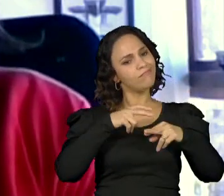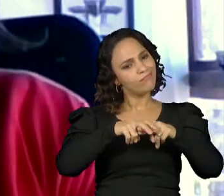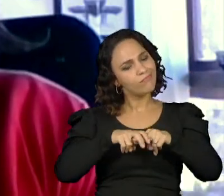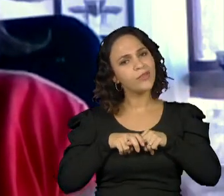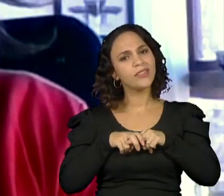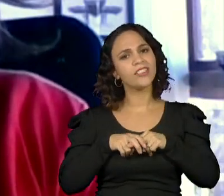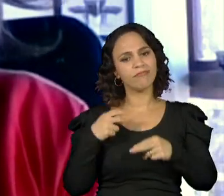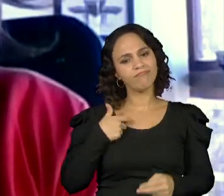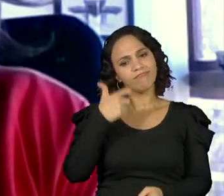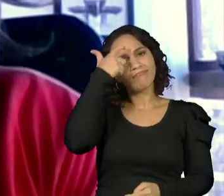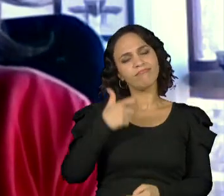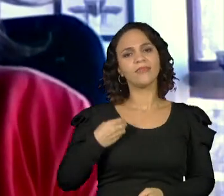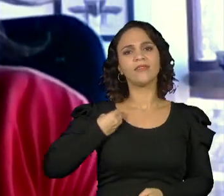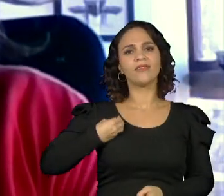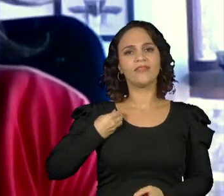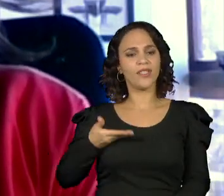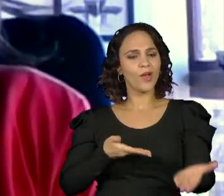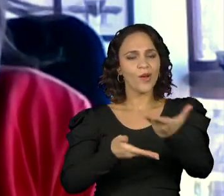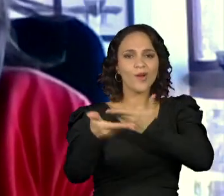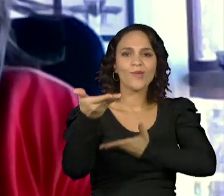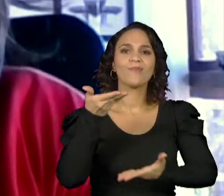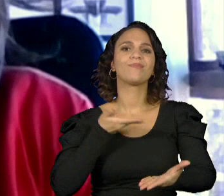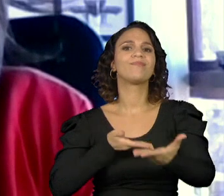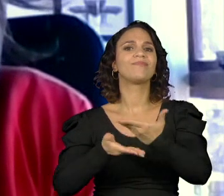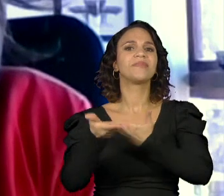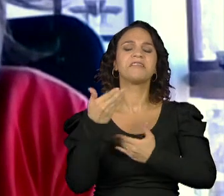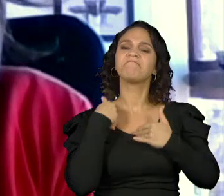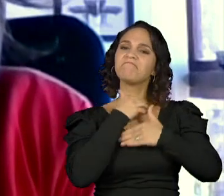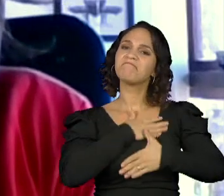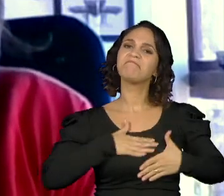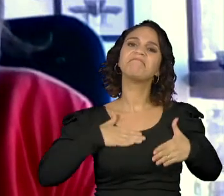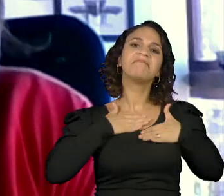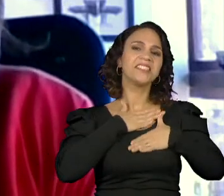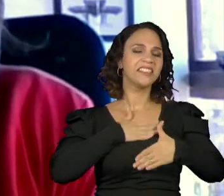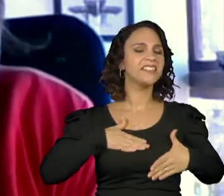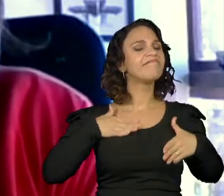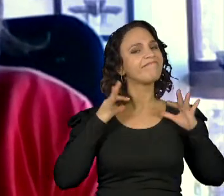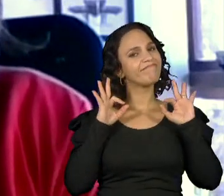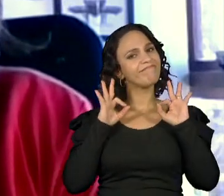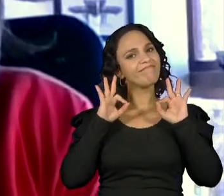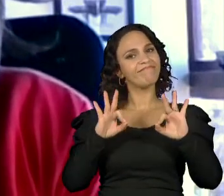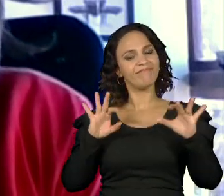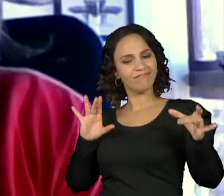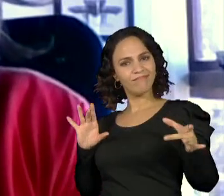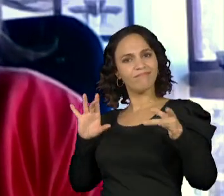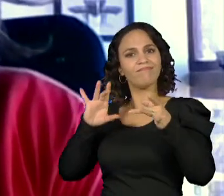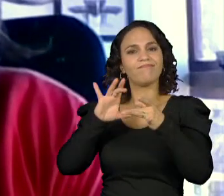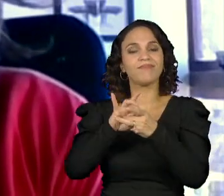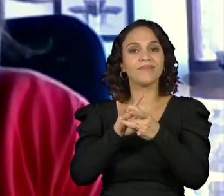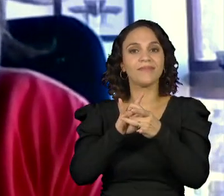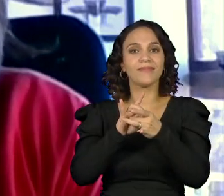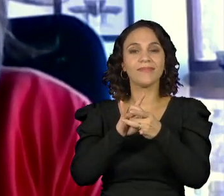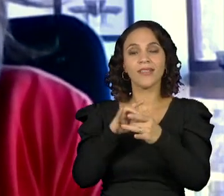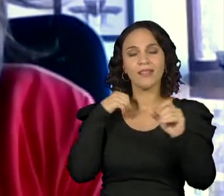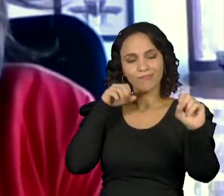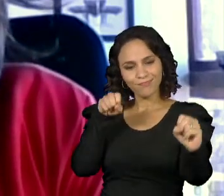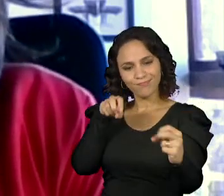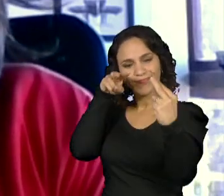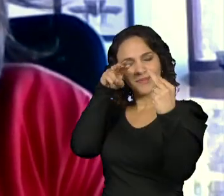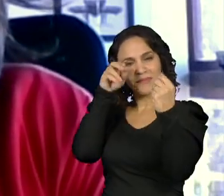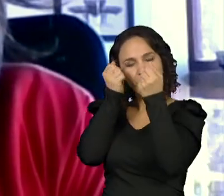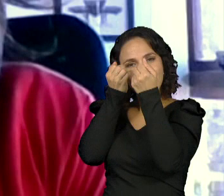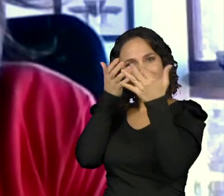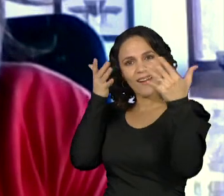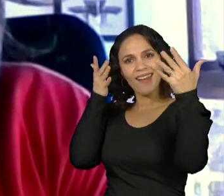serve, para a gente poder compartilhar. E dá muito prazer quando a gente está conectado com esse brilho do olhar do outro